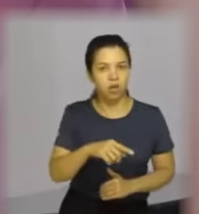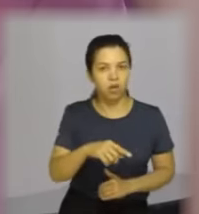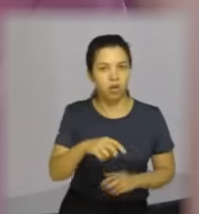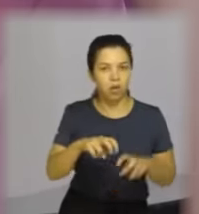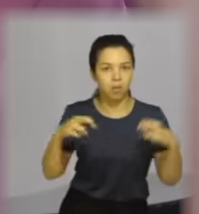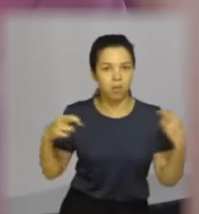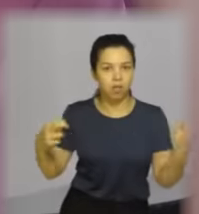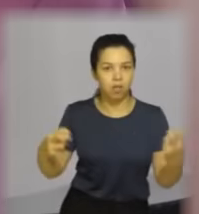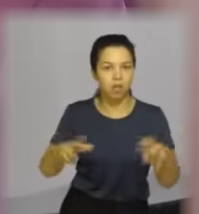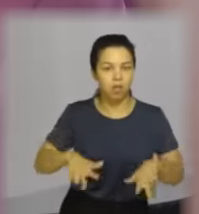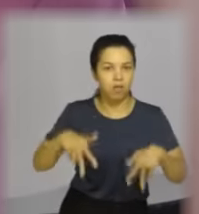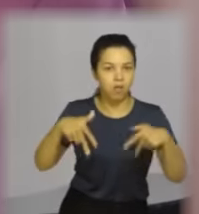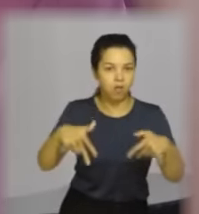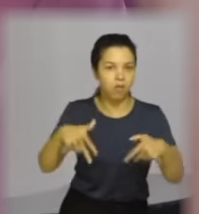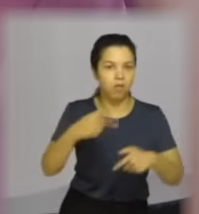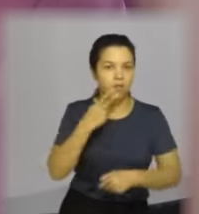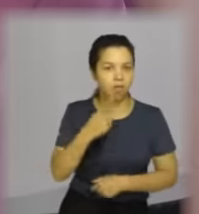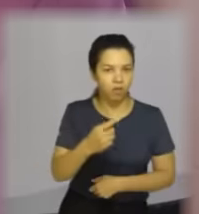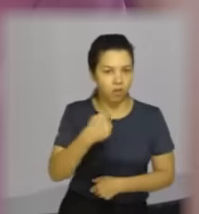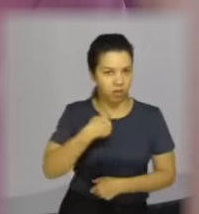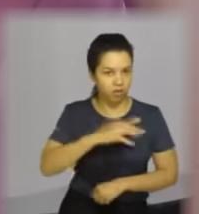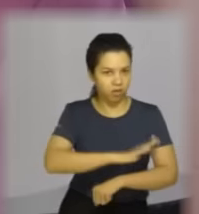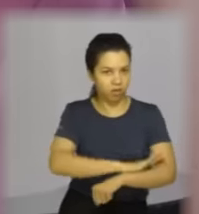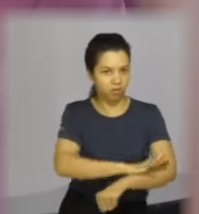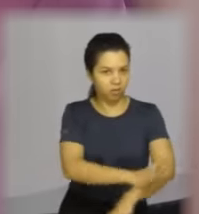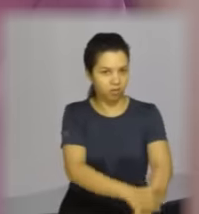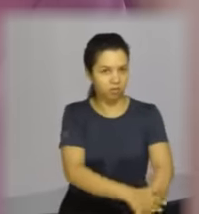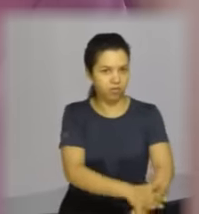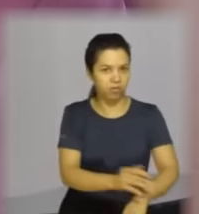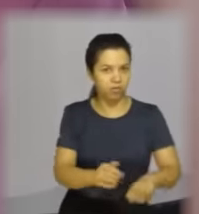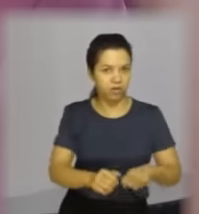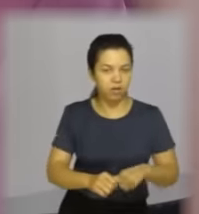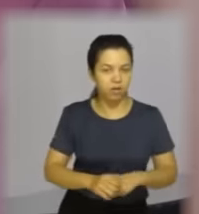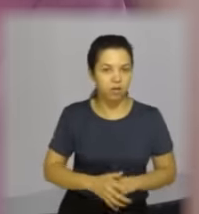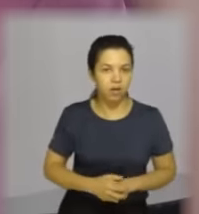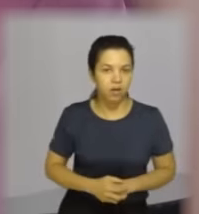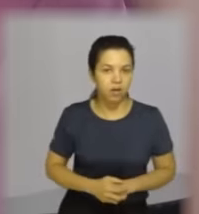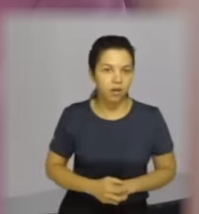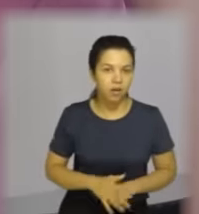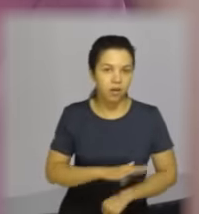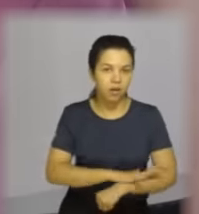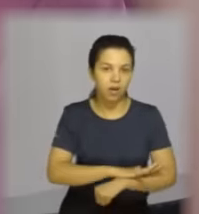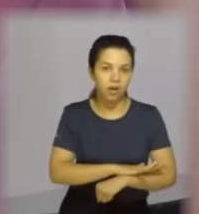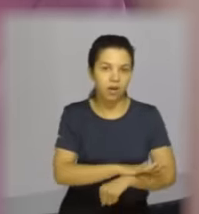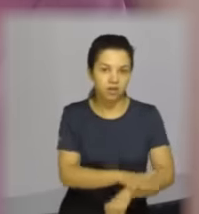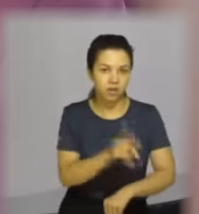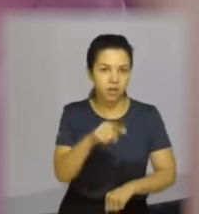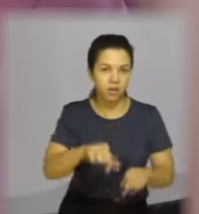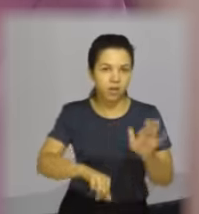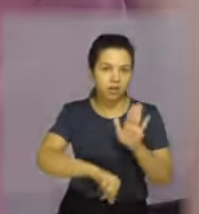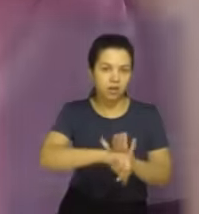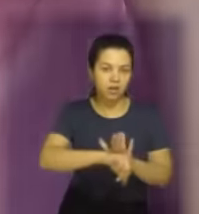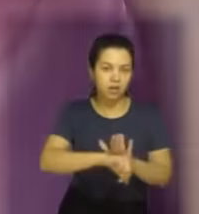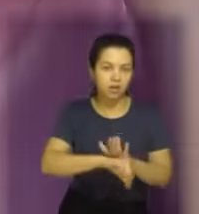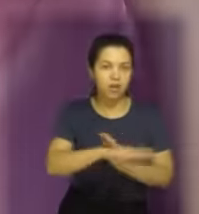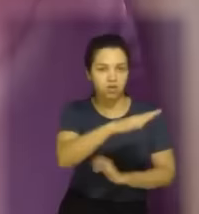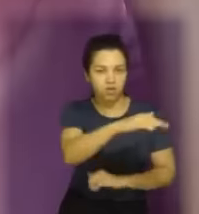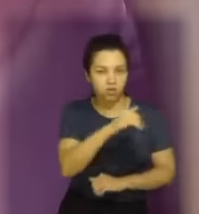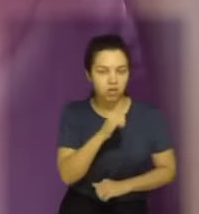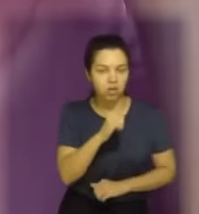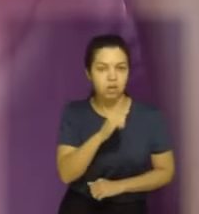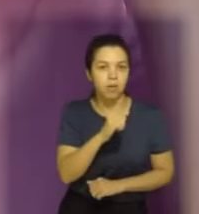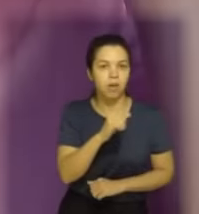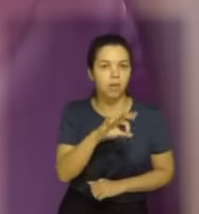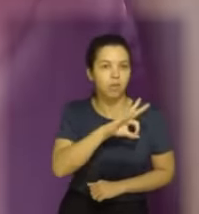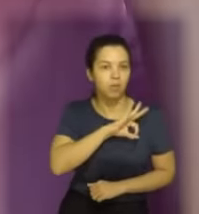plateia e me acusou de racista. Racismo é crime. Chamamos a polícia militar, já fizemos um boletim de